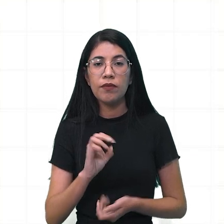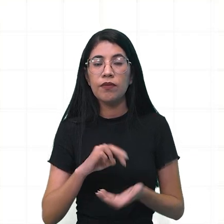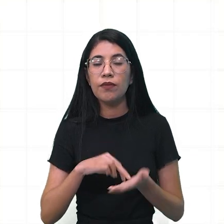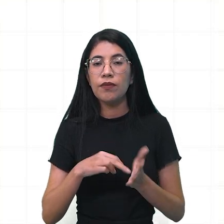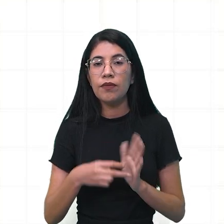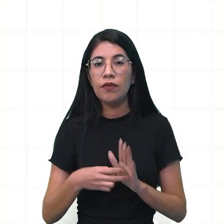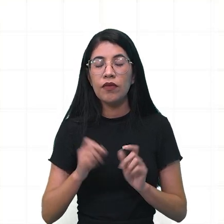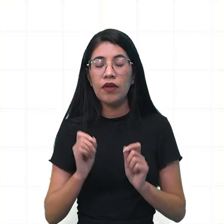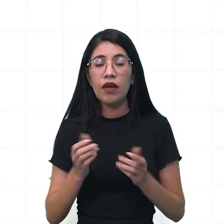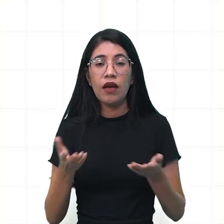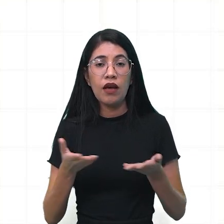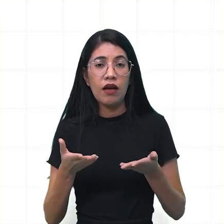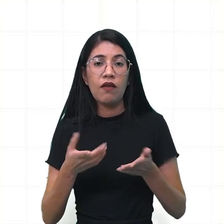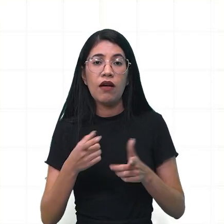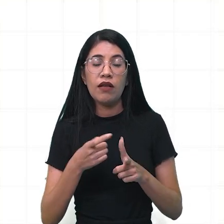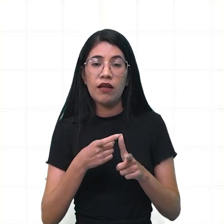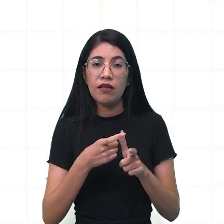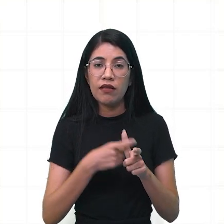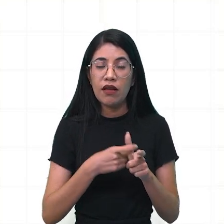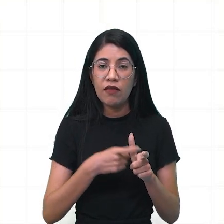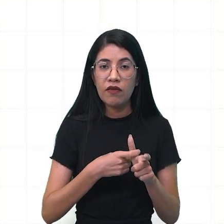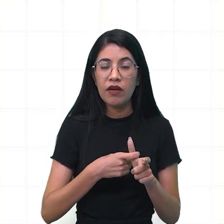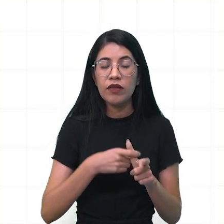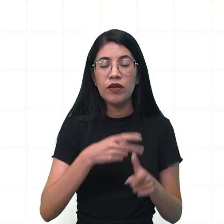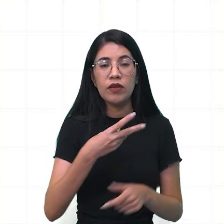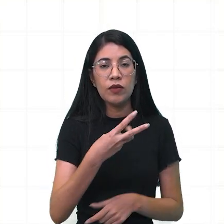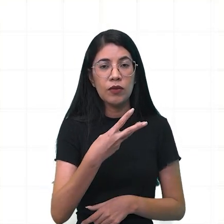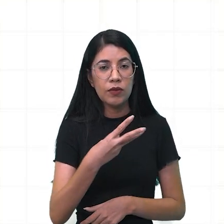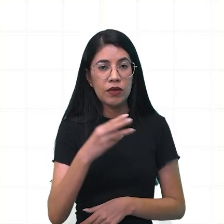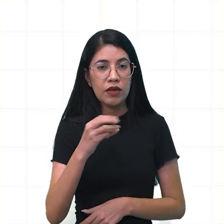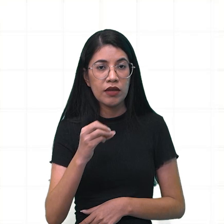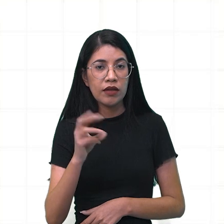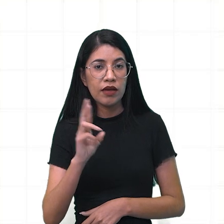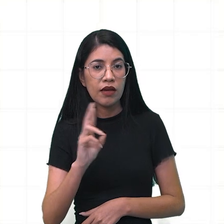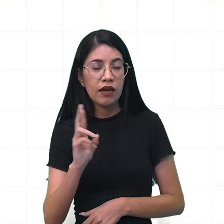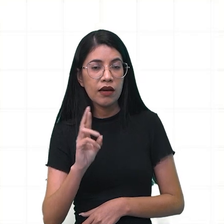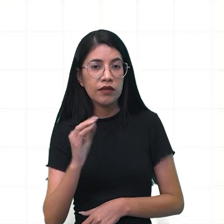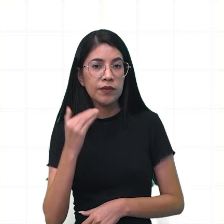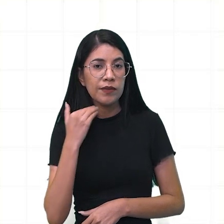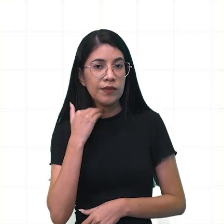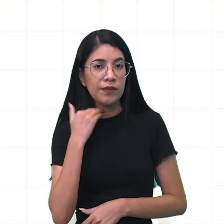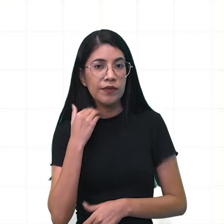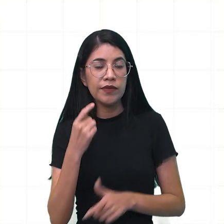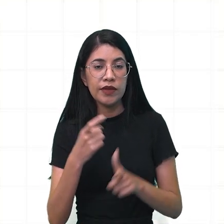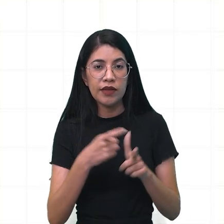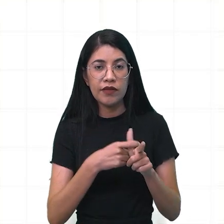que ela está agora devendo R 30 pro banco